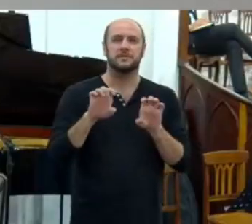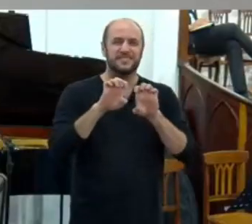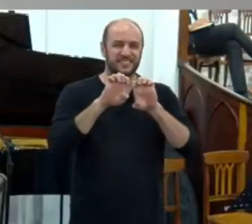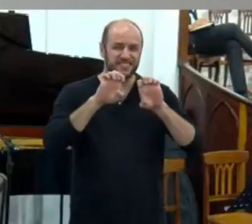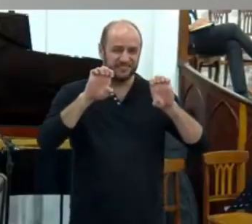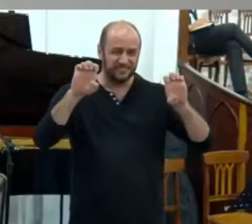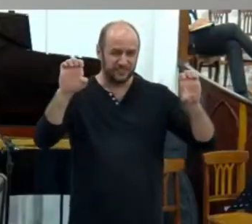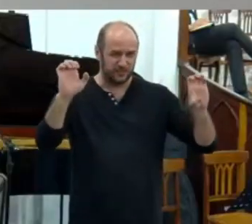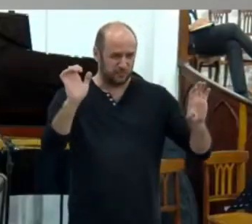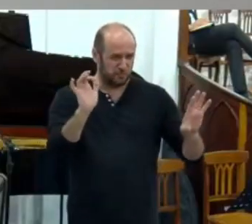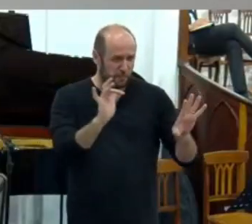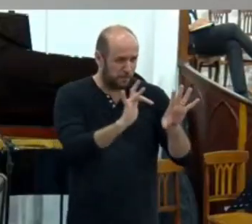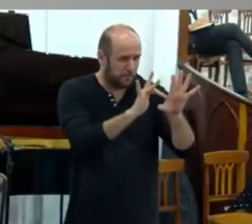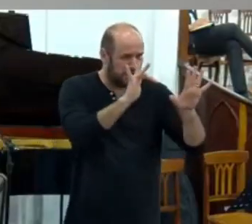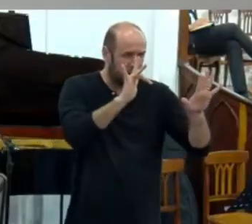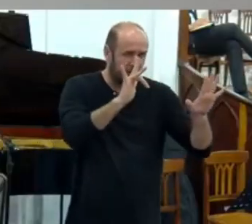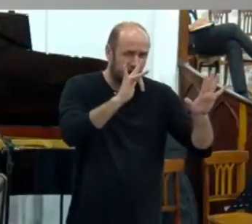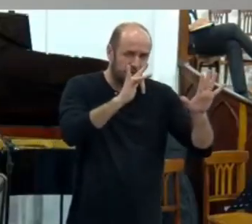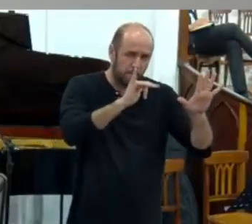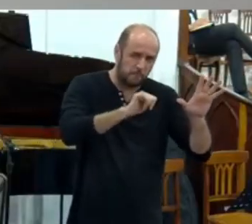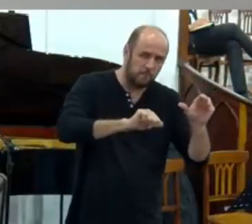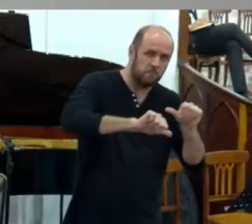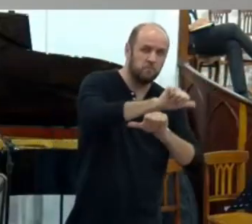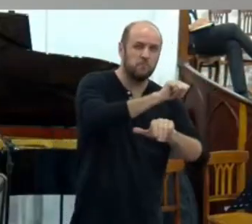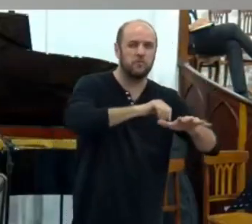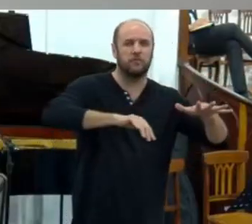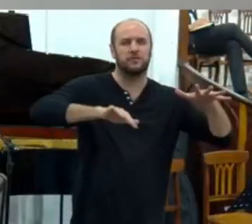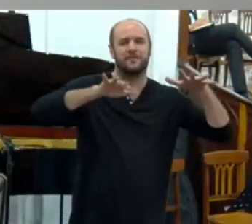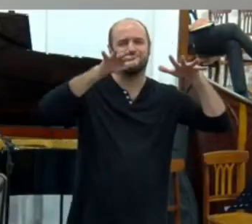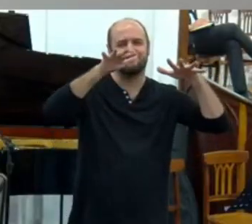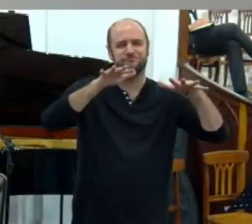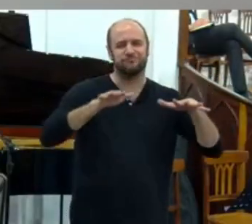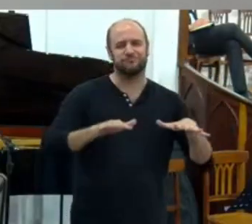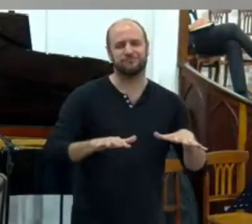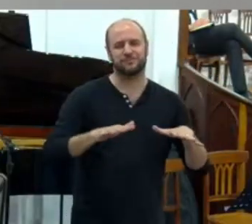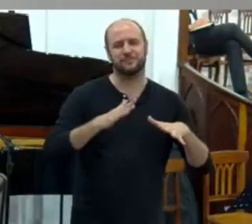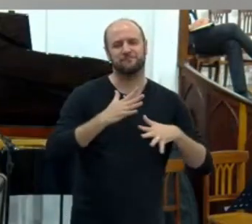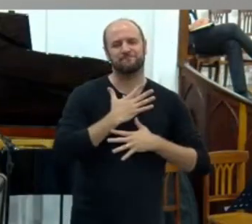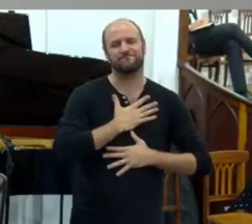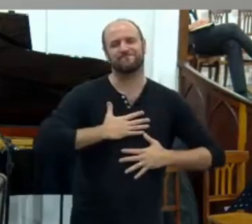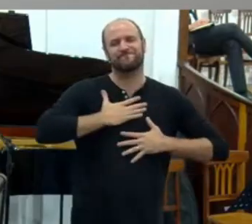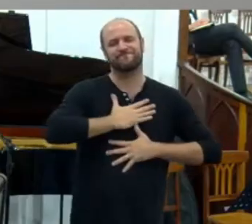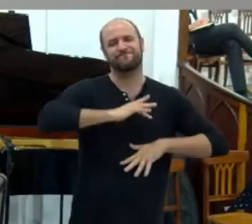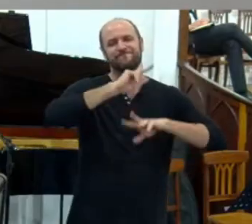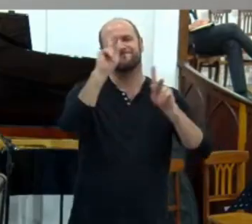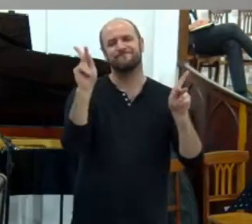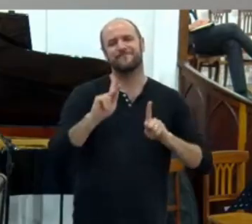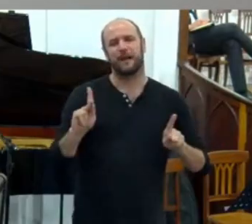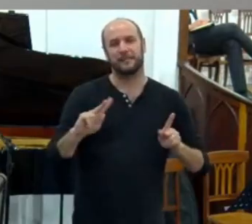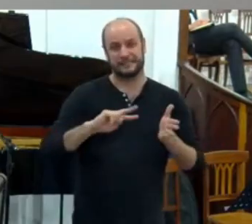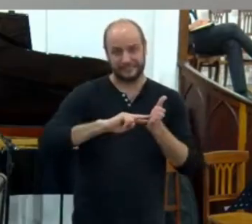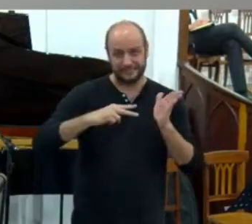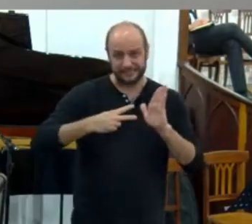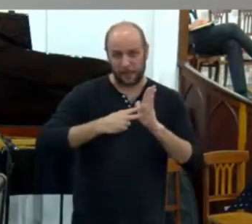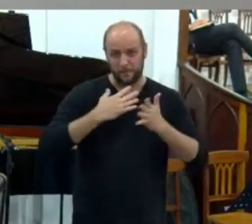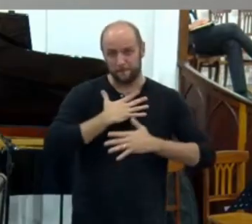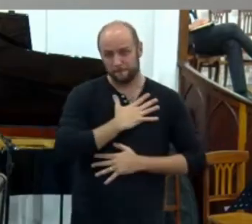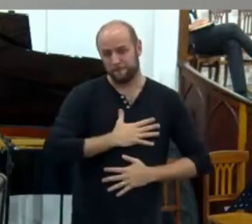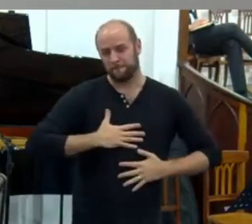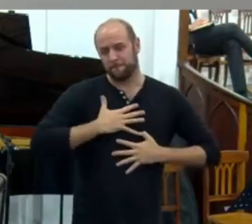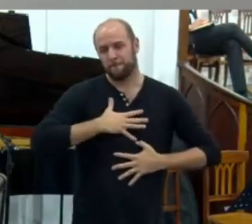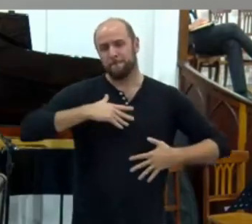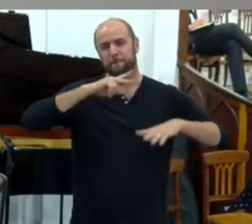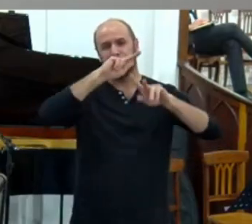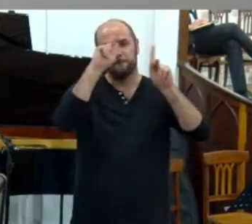Evangelho, adentramos a um estado de paz com Deus. O descanso se refere à paz com Deus.